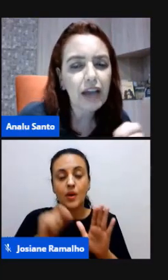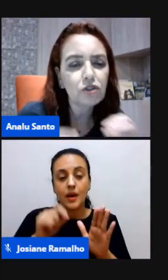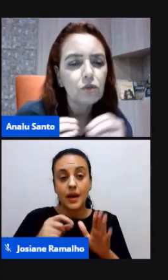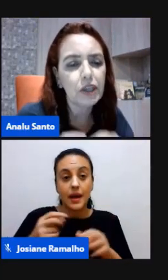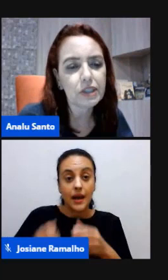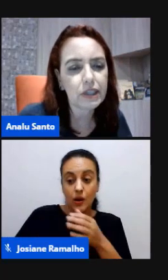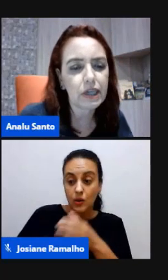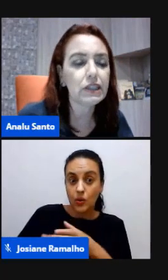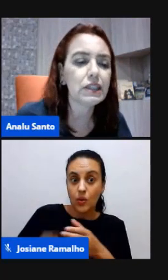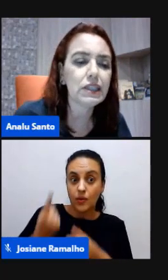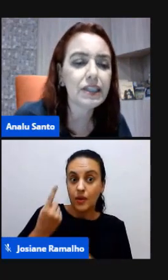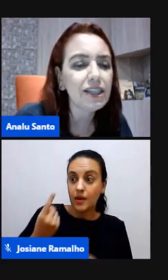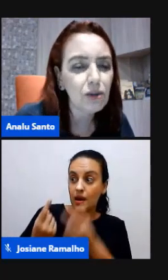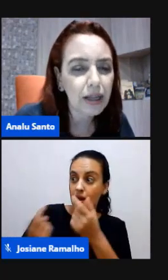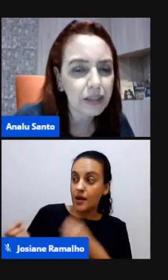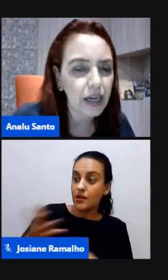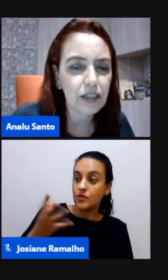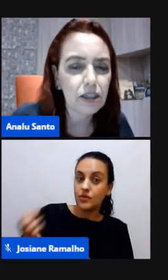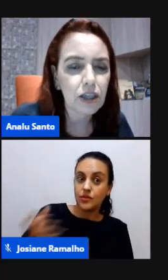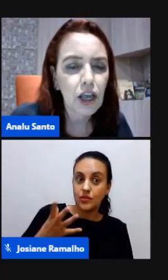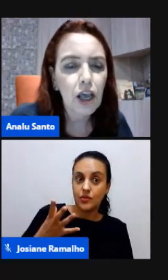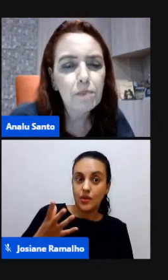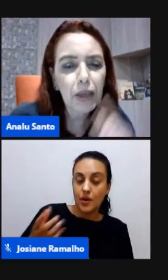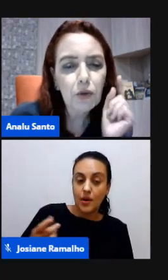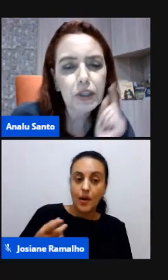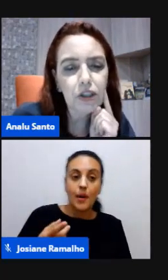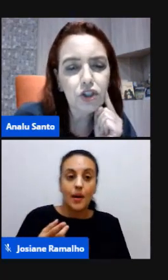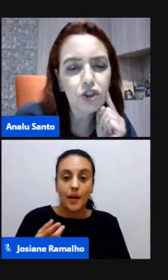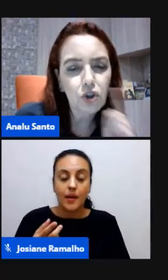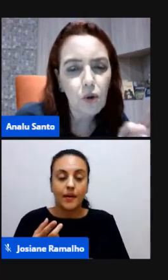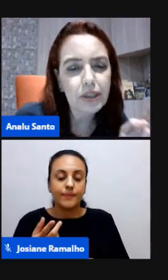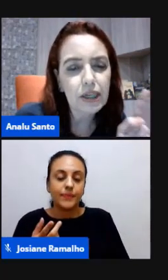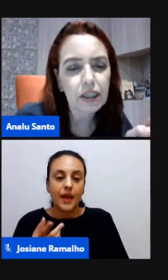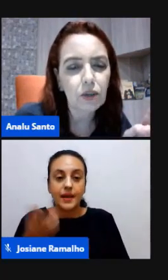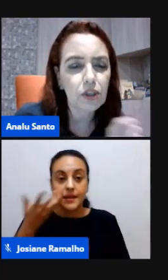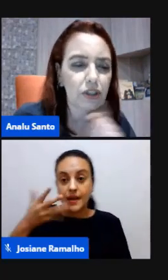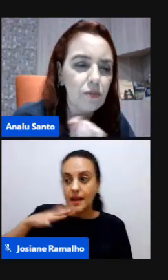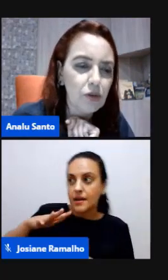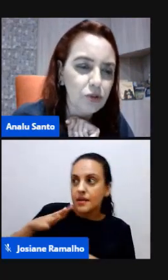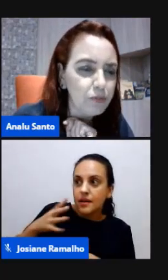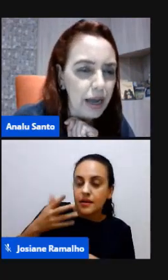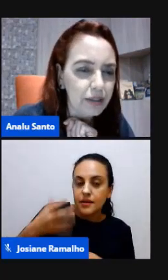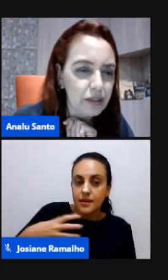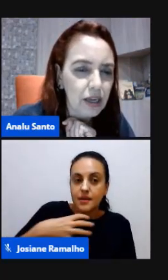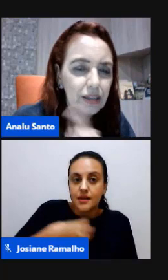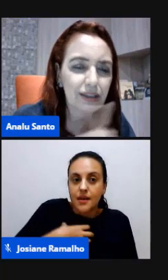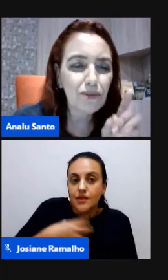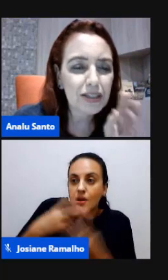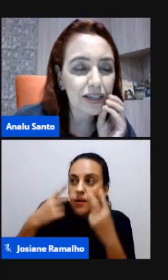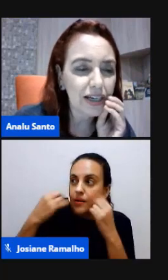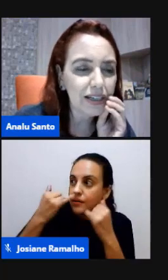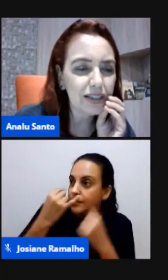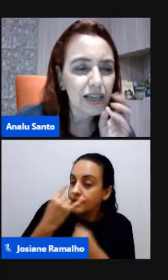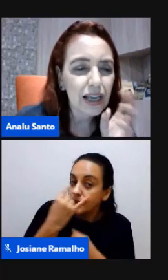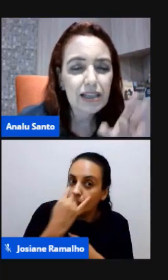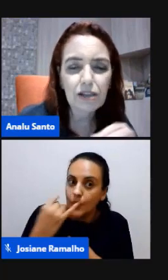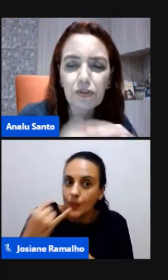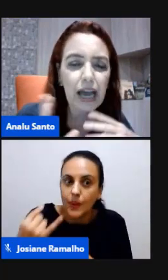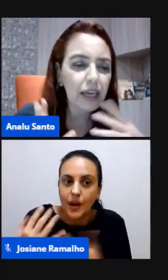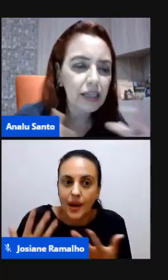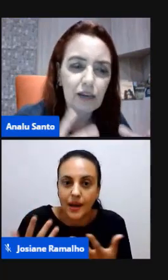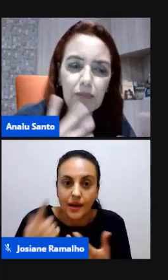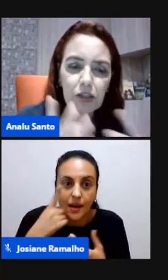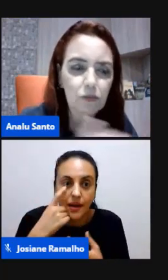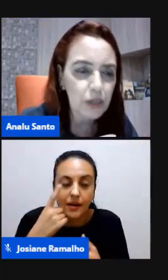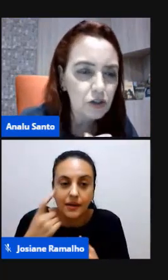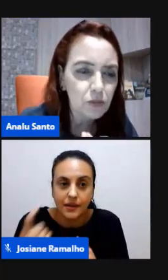que faz com que as crianças se sintam atraídas pelo que destoa daquilo que estão acostumadas. Então, as crianças, se